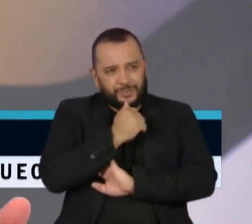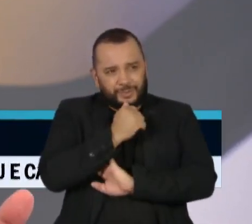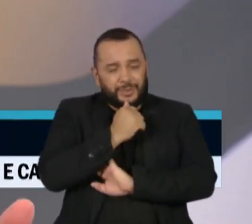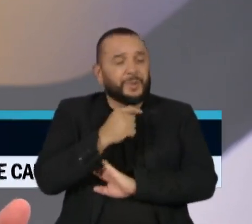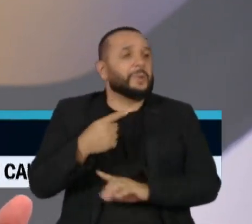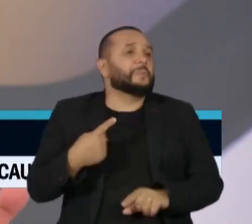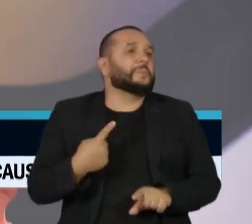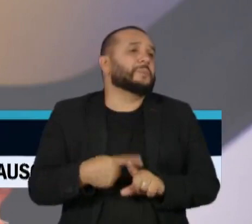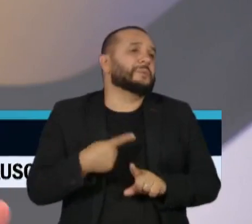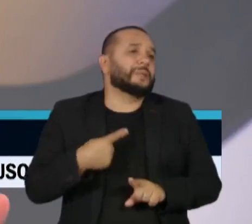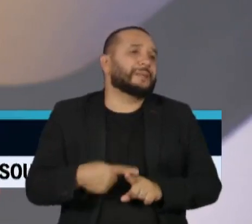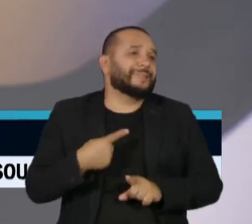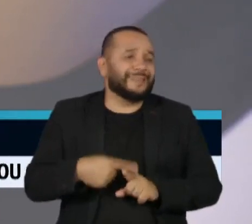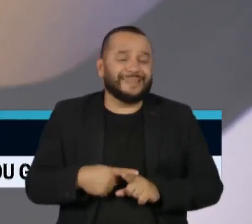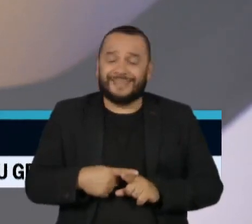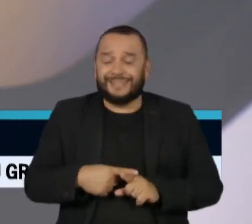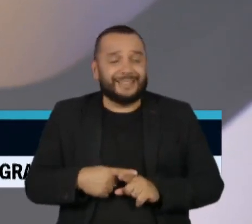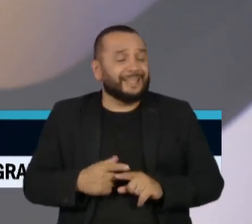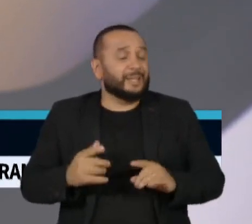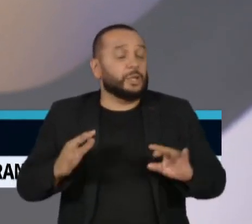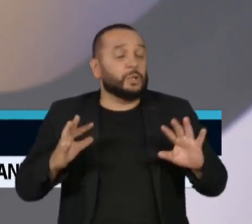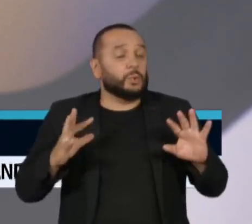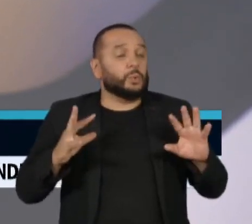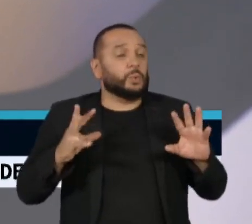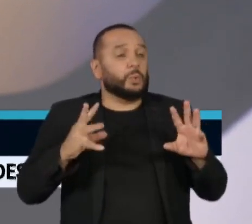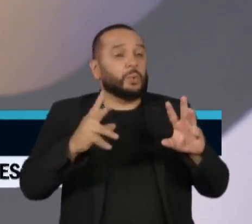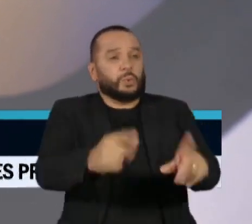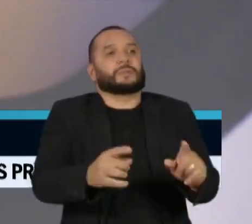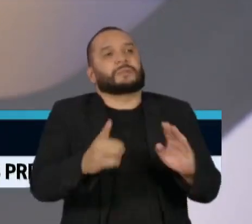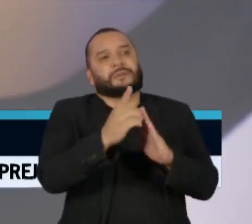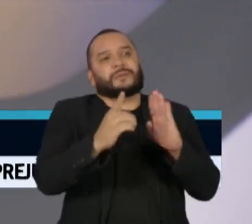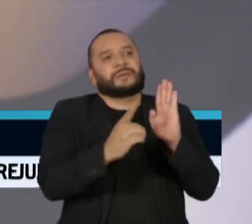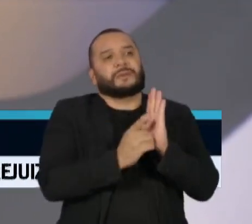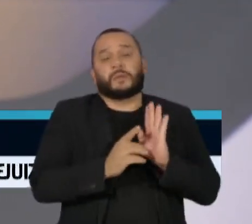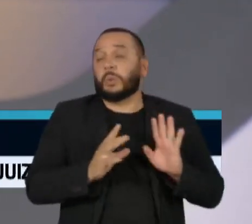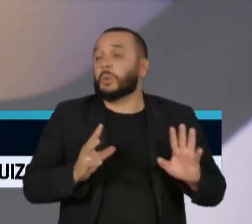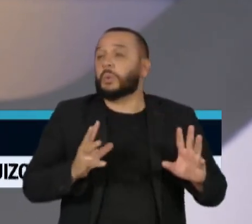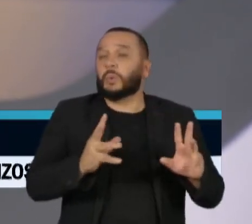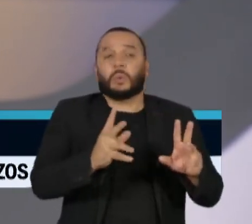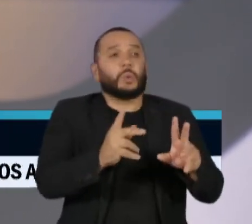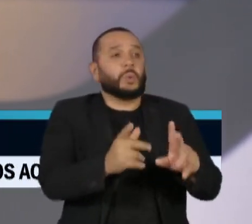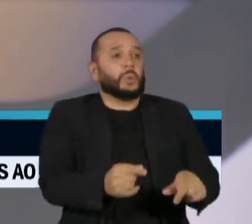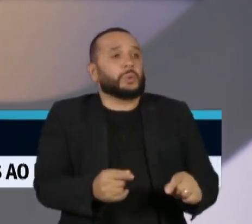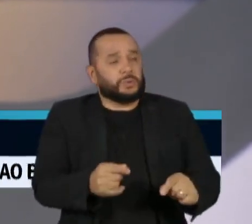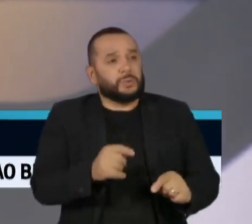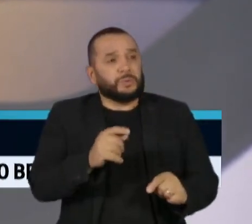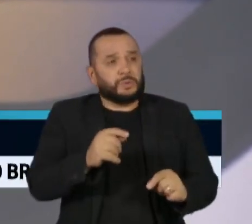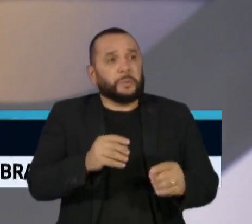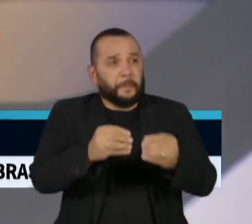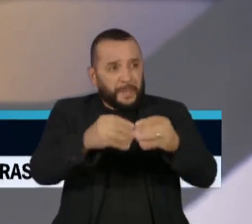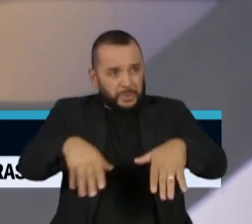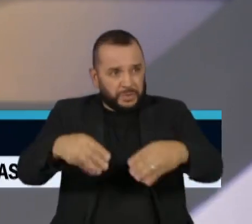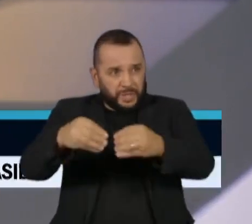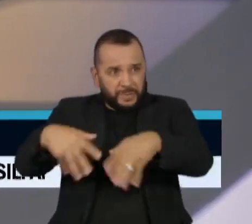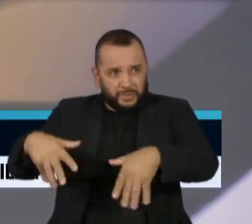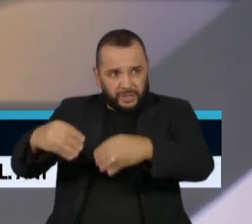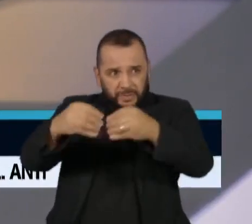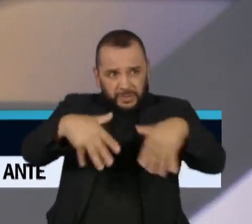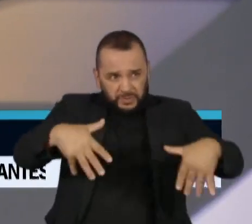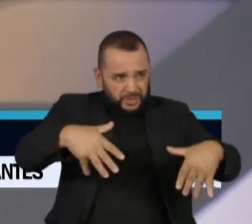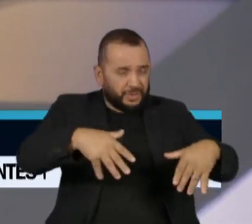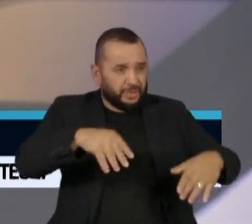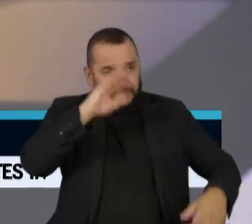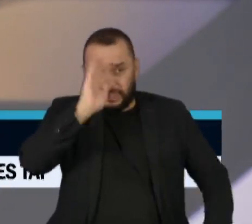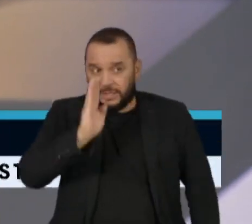necessariamente que todos esses decretos sejam decretos lesivos então eu eu